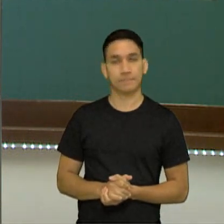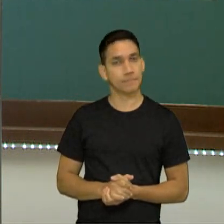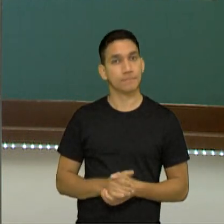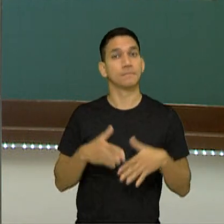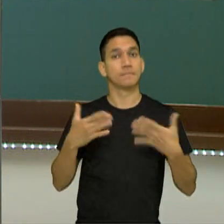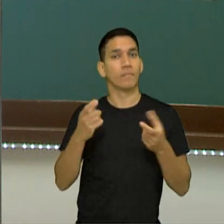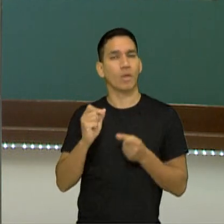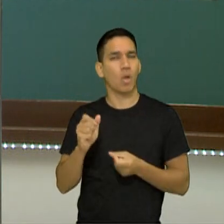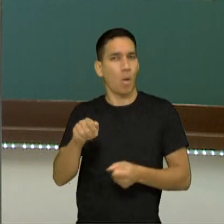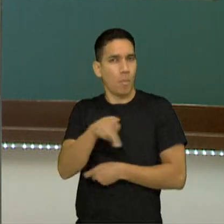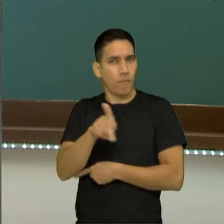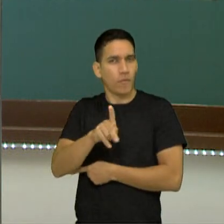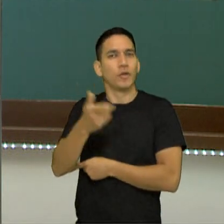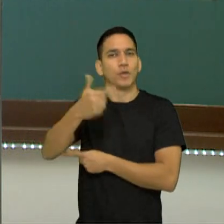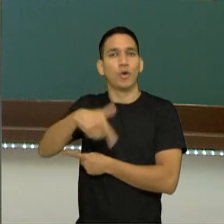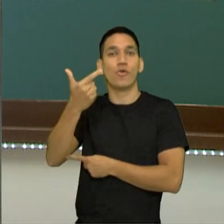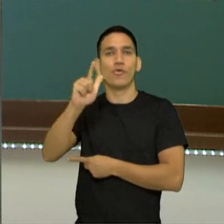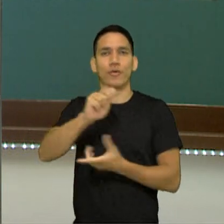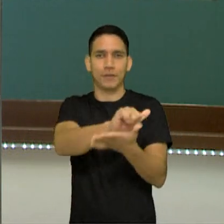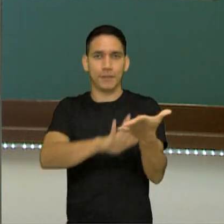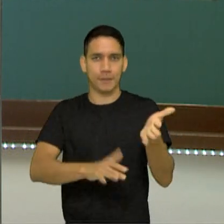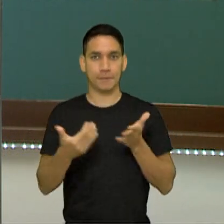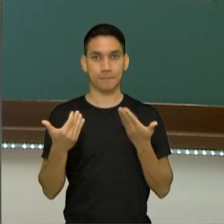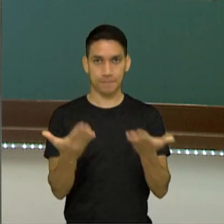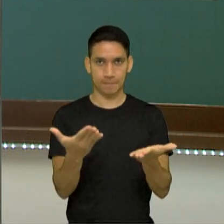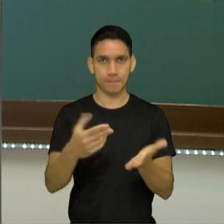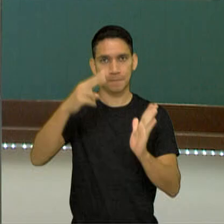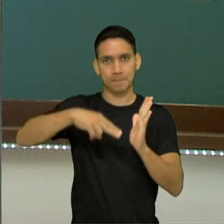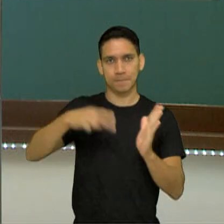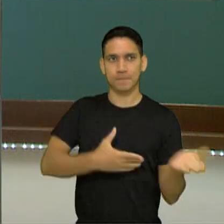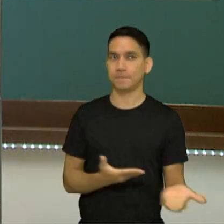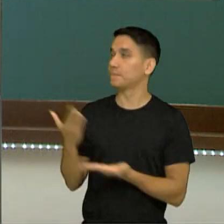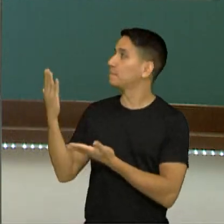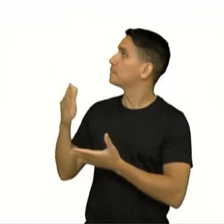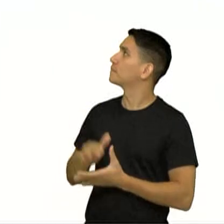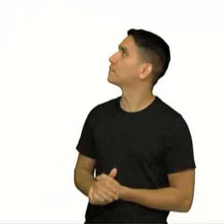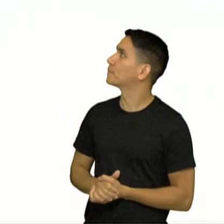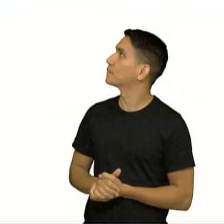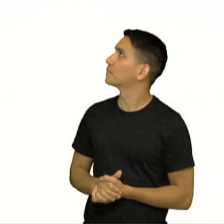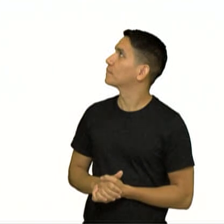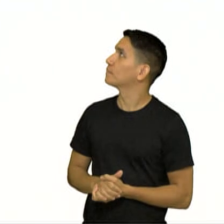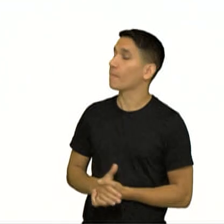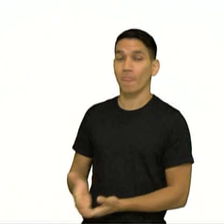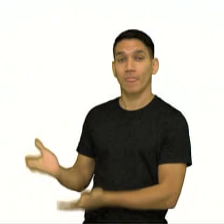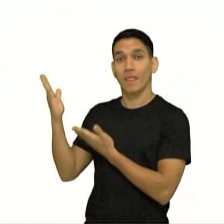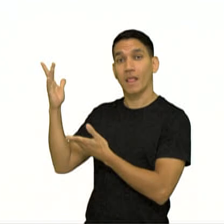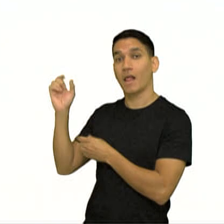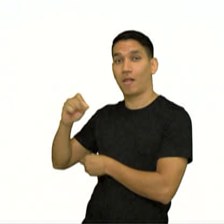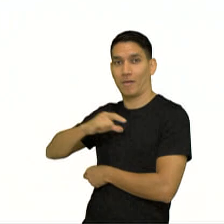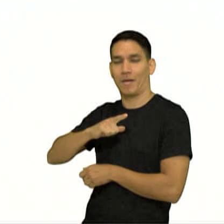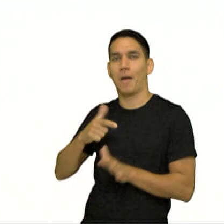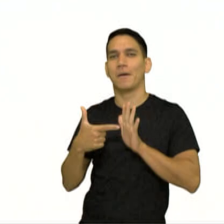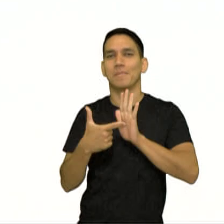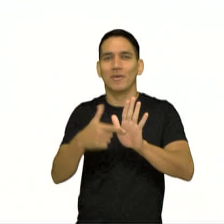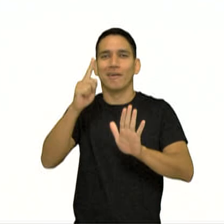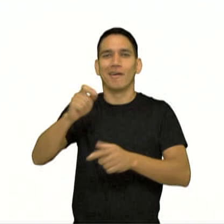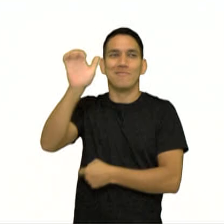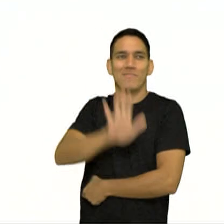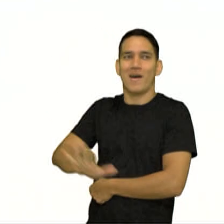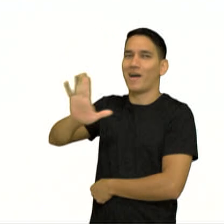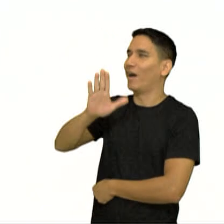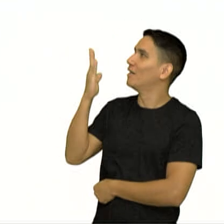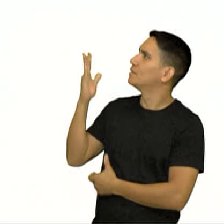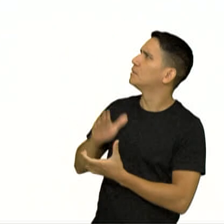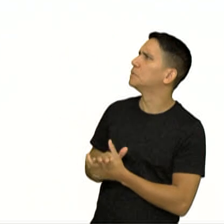Agora o professor vai passar mais uma atividade para a gente analisar. Então aqui a gente tem uma imagem, né?